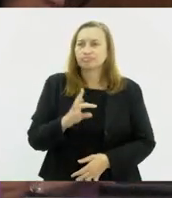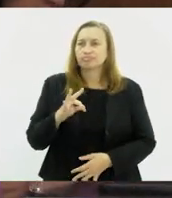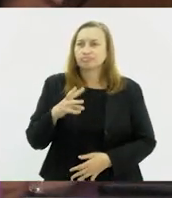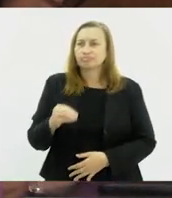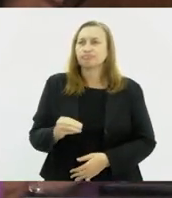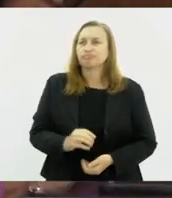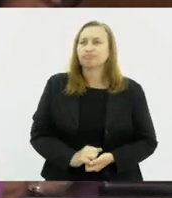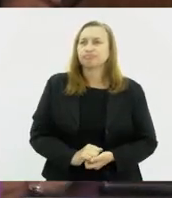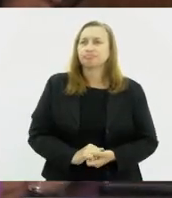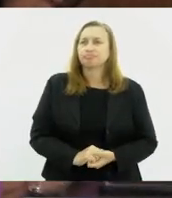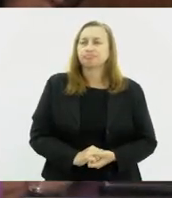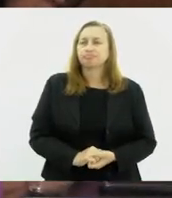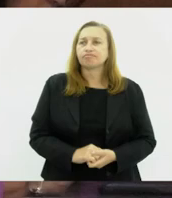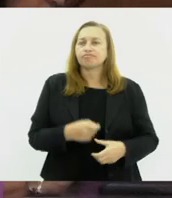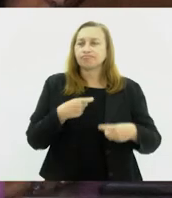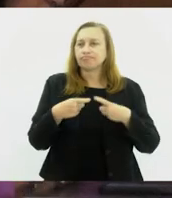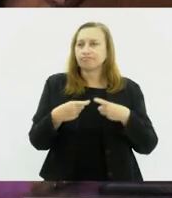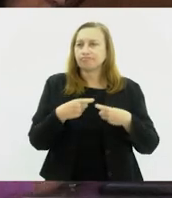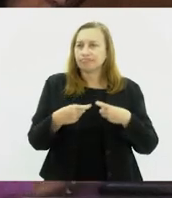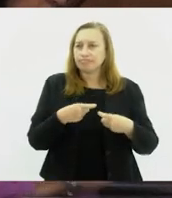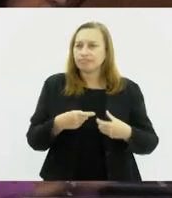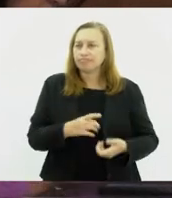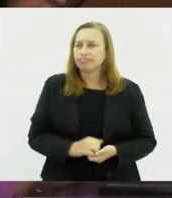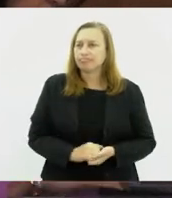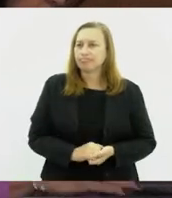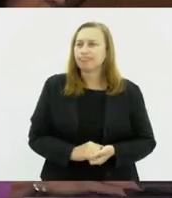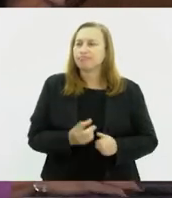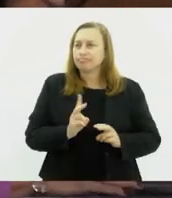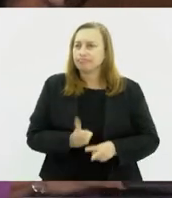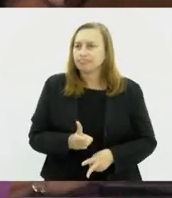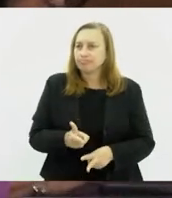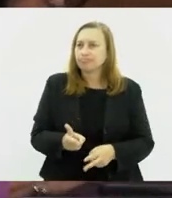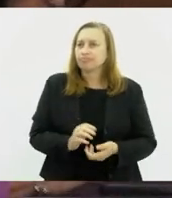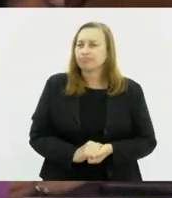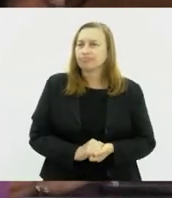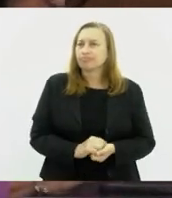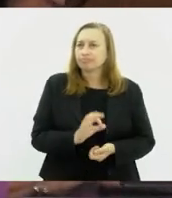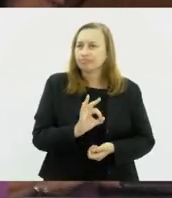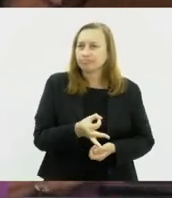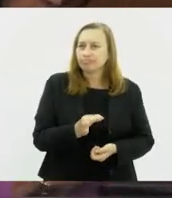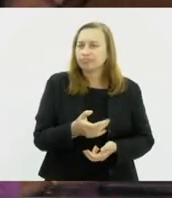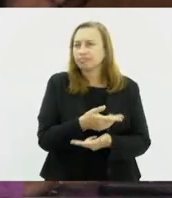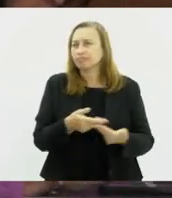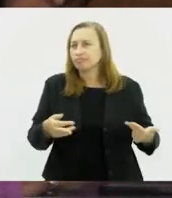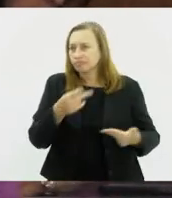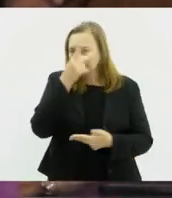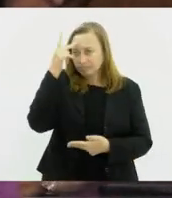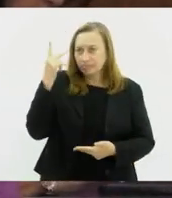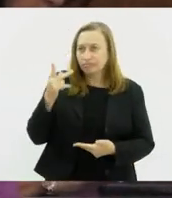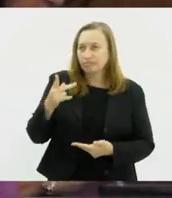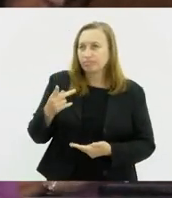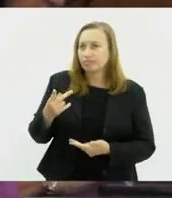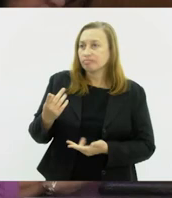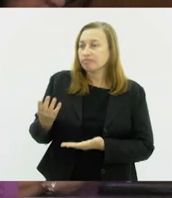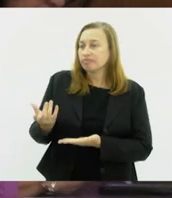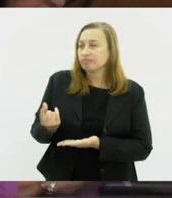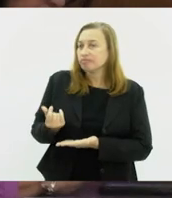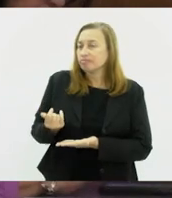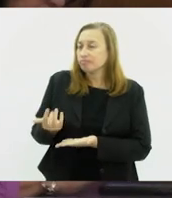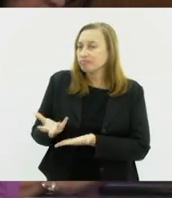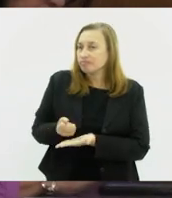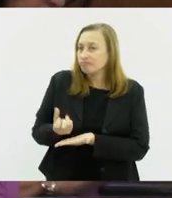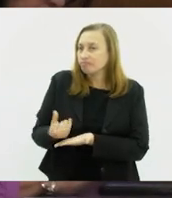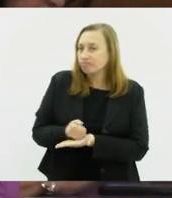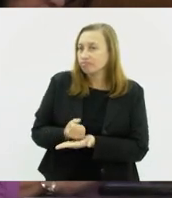Eh Essa guerra ela continua justamente porque tem muitas pessoas que lucram com ela tem muitas pessoas que